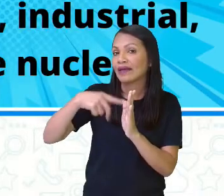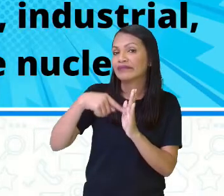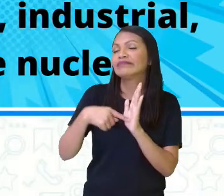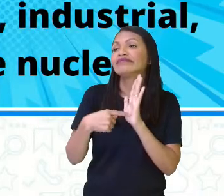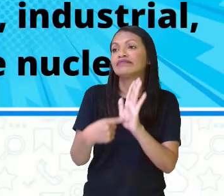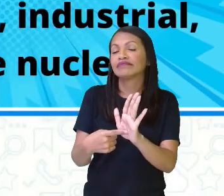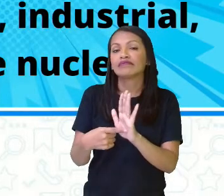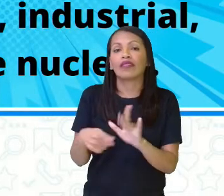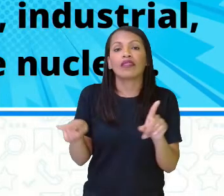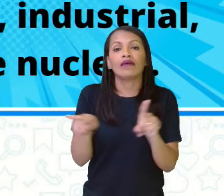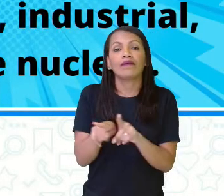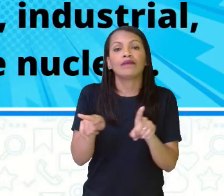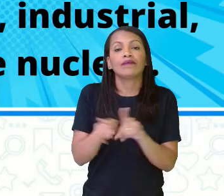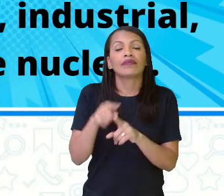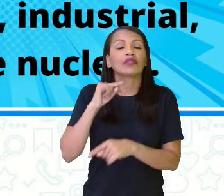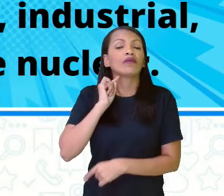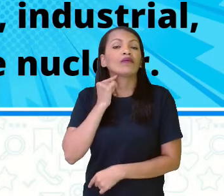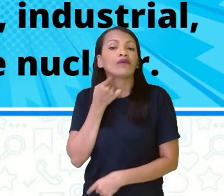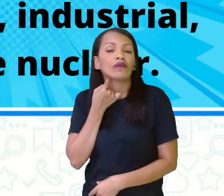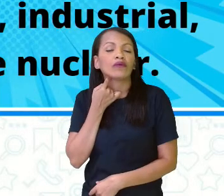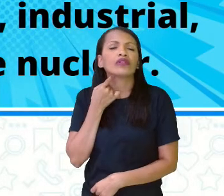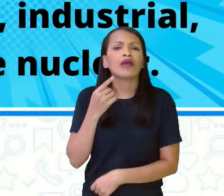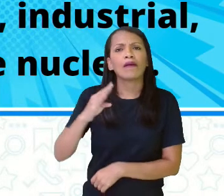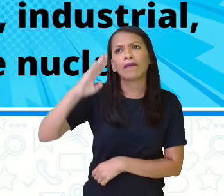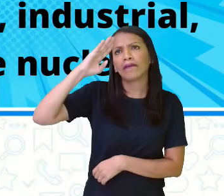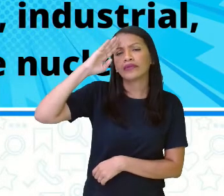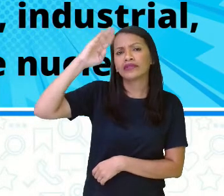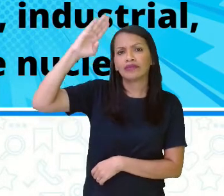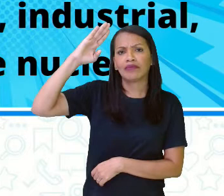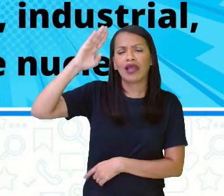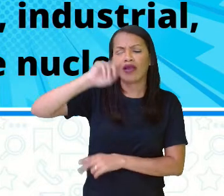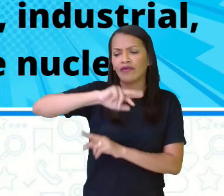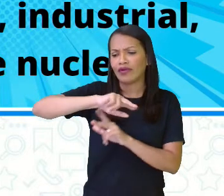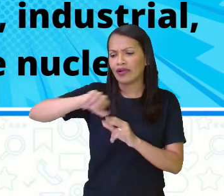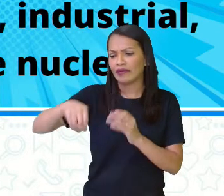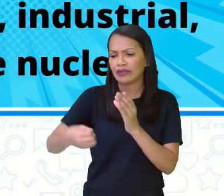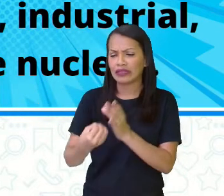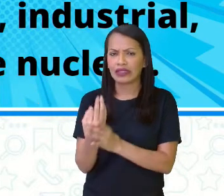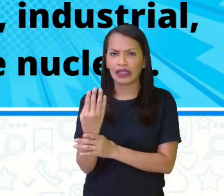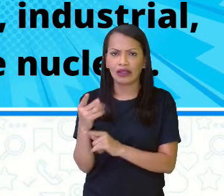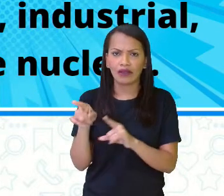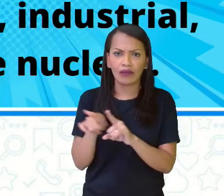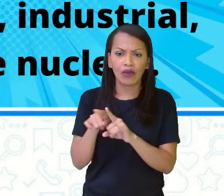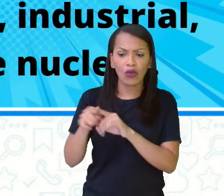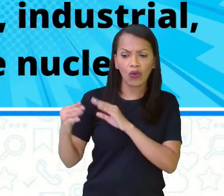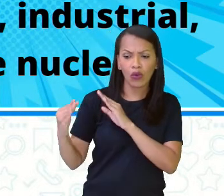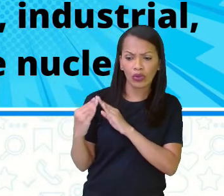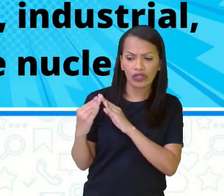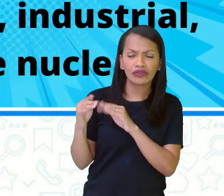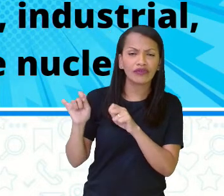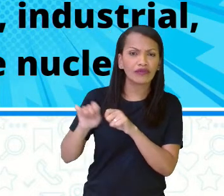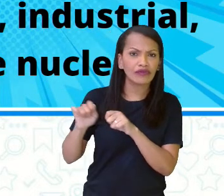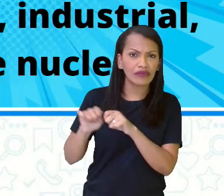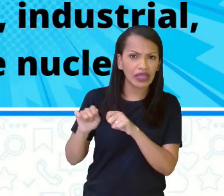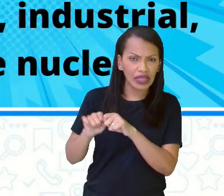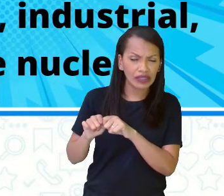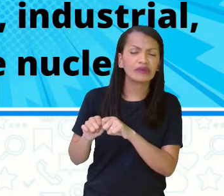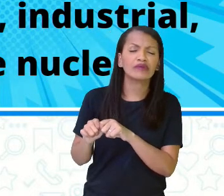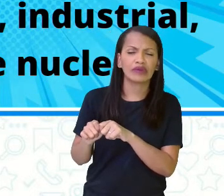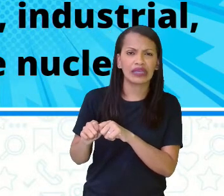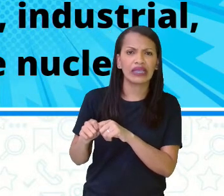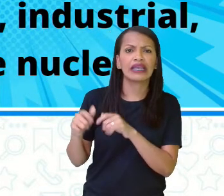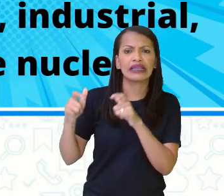ter várias origens. Dentre as principais estão os resíduos domésticos, aquele lixo que a gente produz em casa,